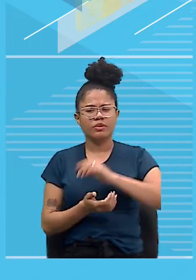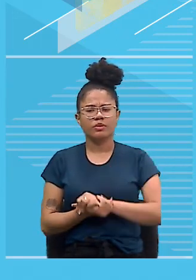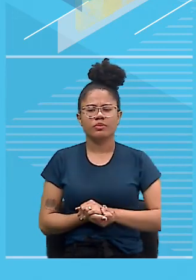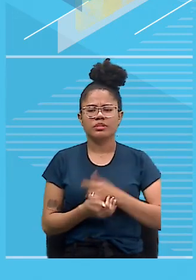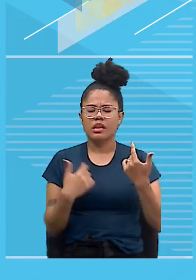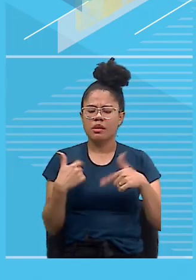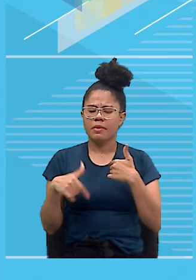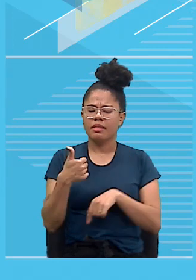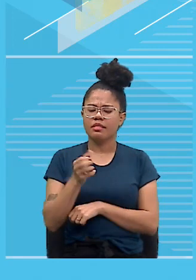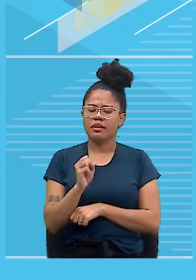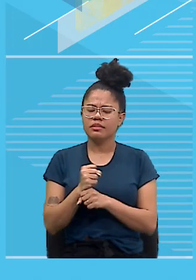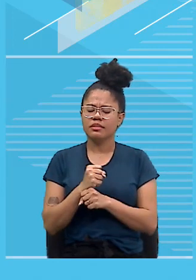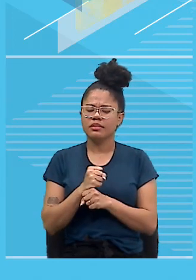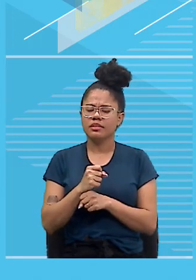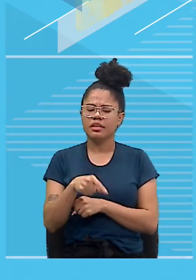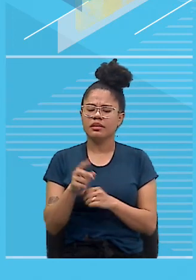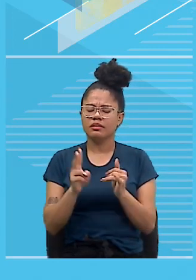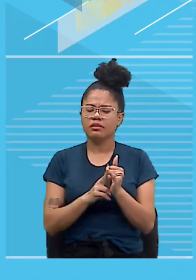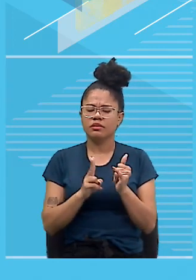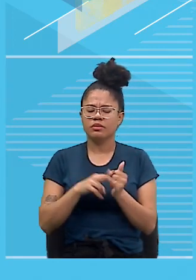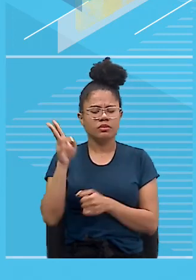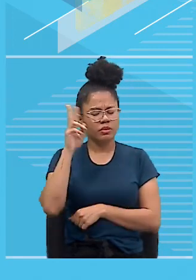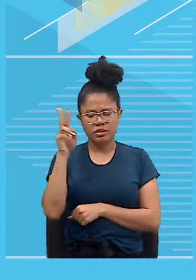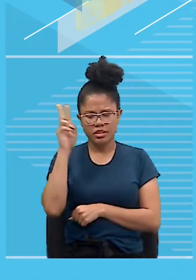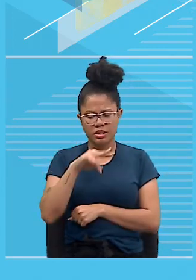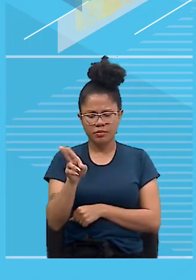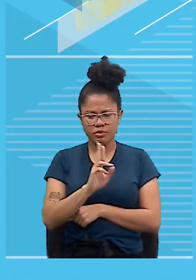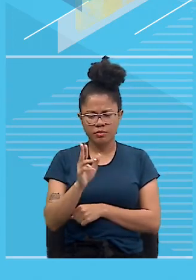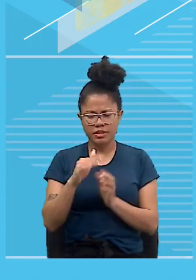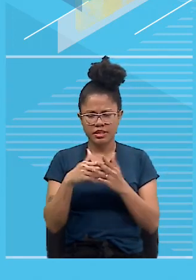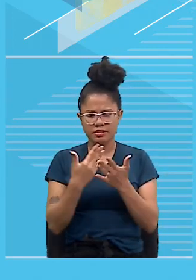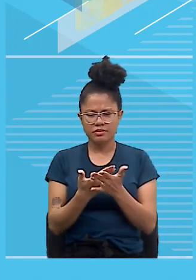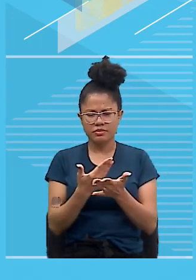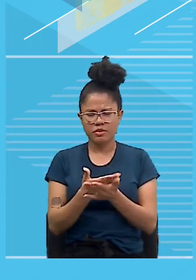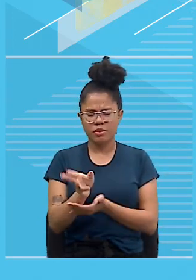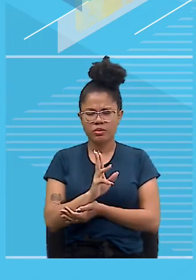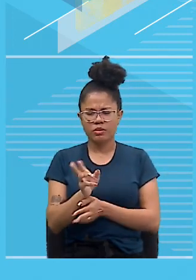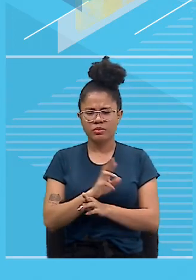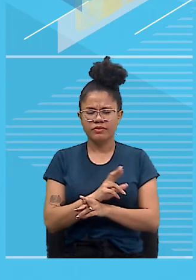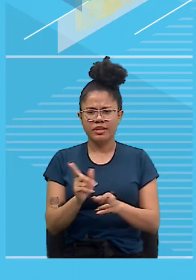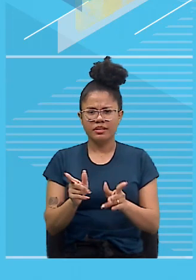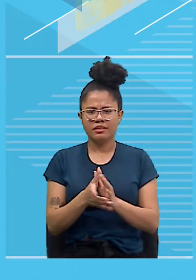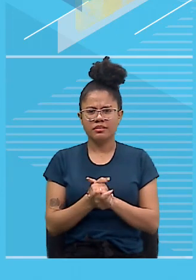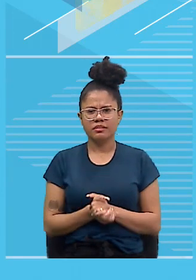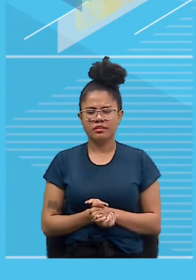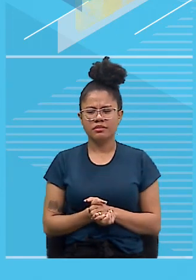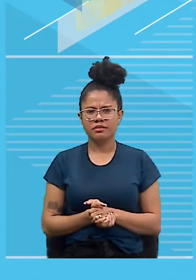no canal educação eu não recurso foi o nome da escola o nomezinho bem diferente